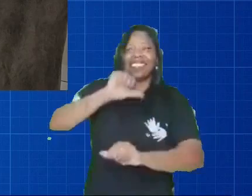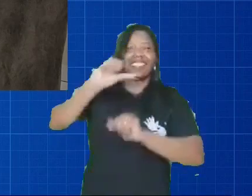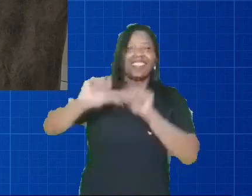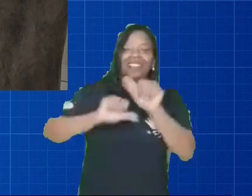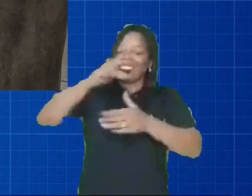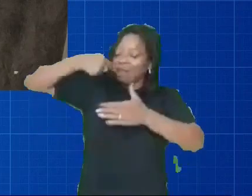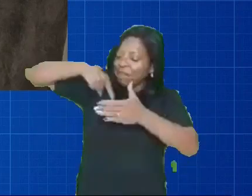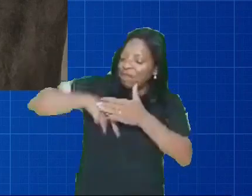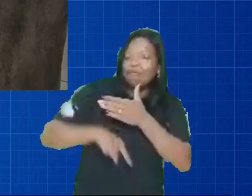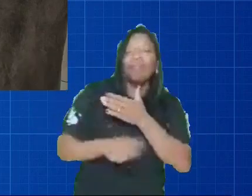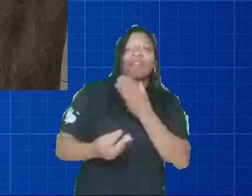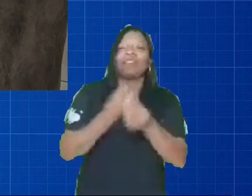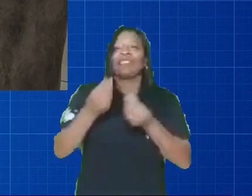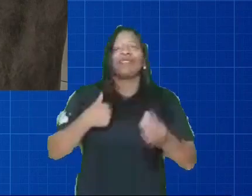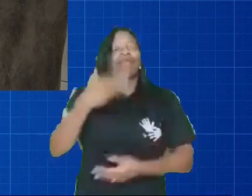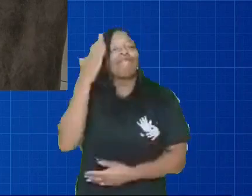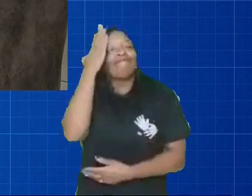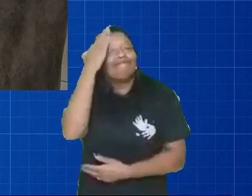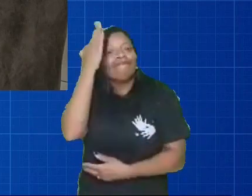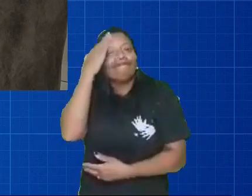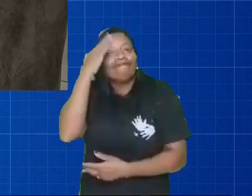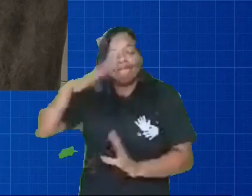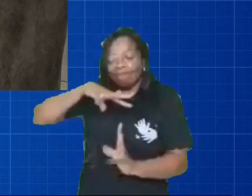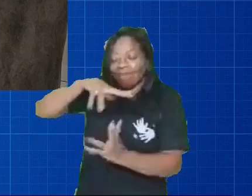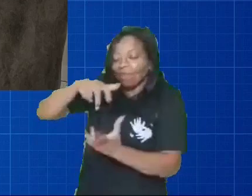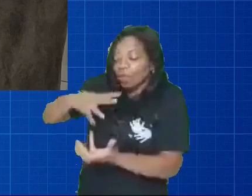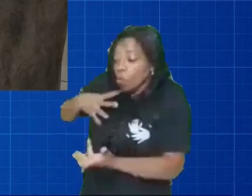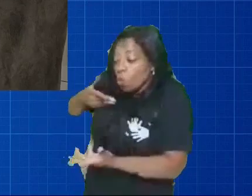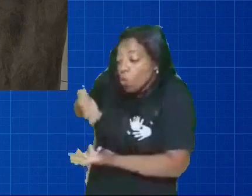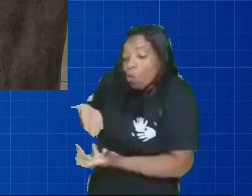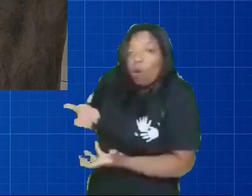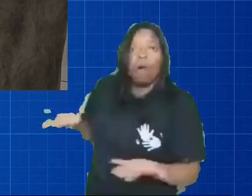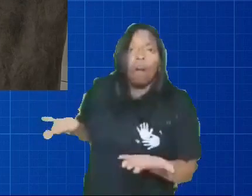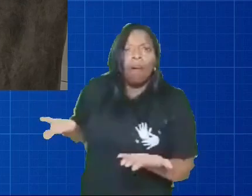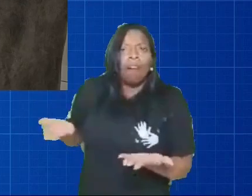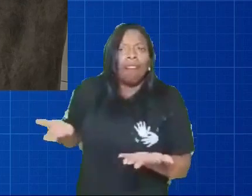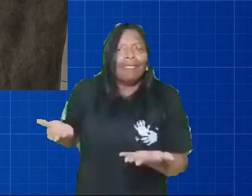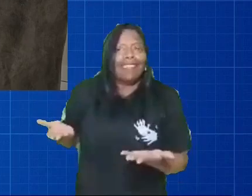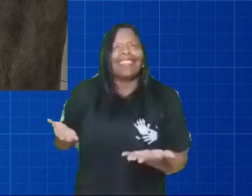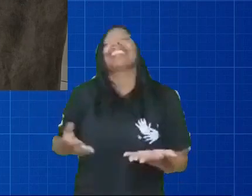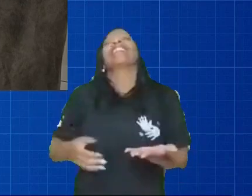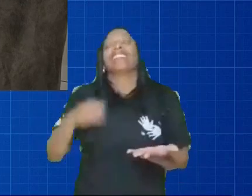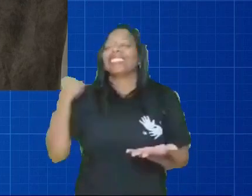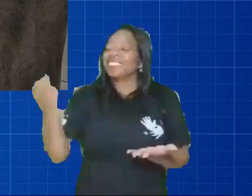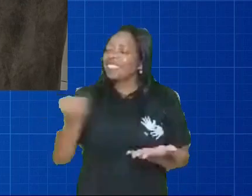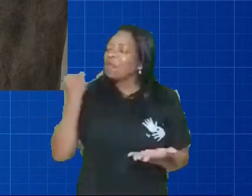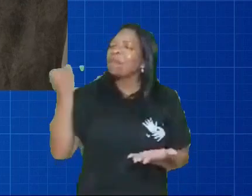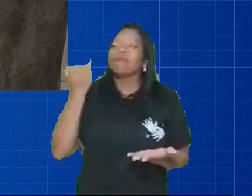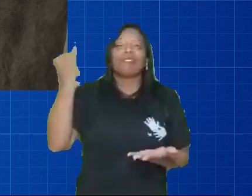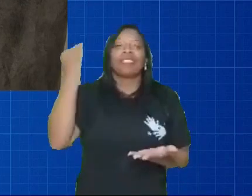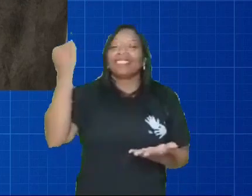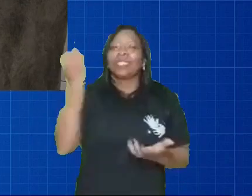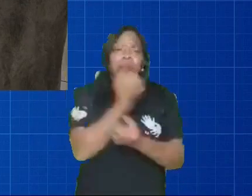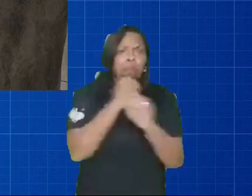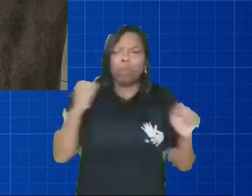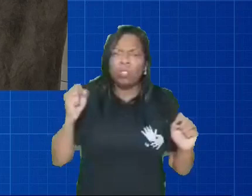colocar no mundo, né? Então, é uma jornada, mas é possível. E eu acredito nisso e estou aqui para que a